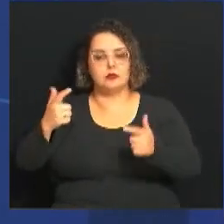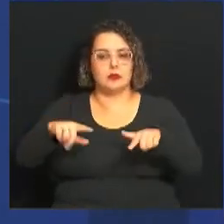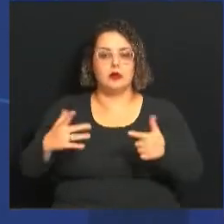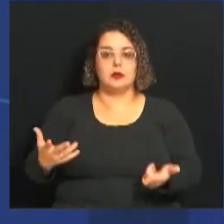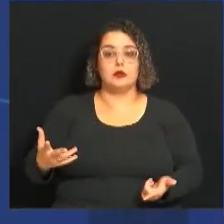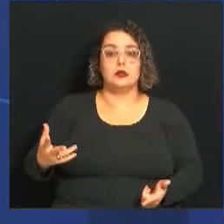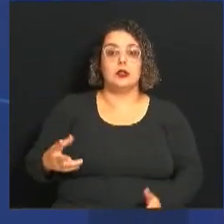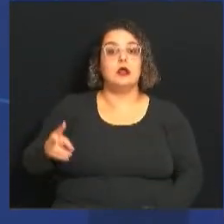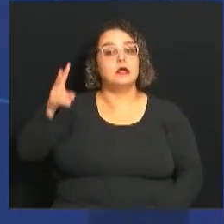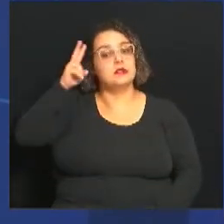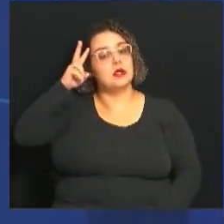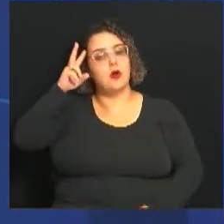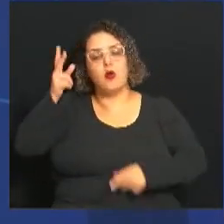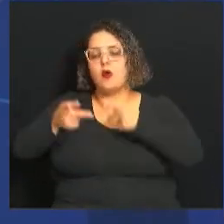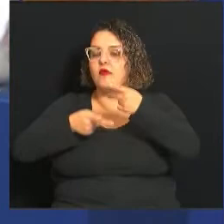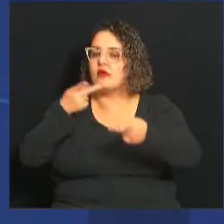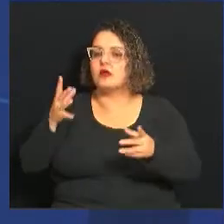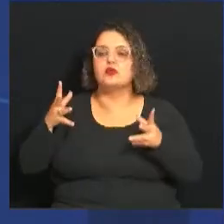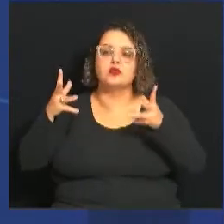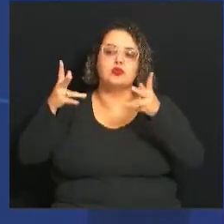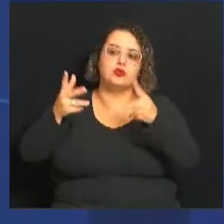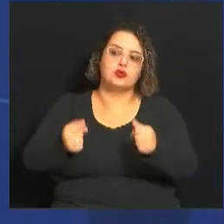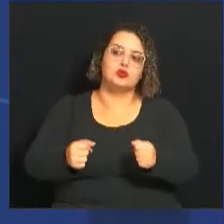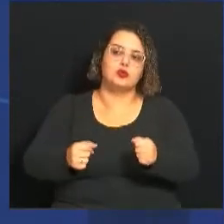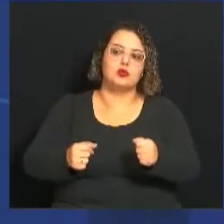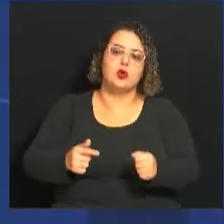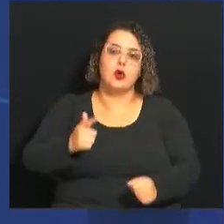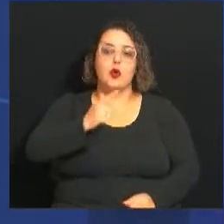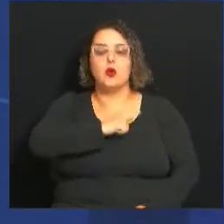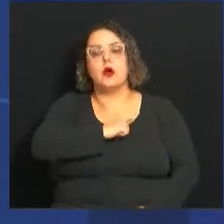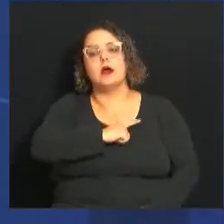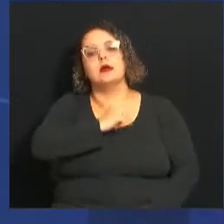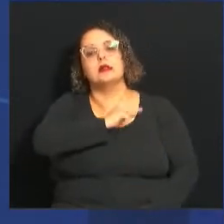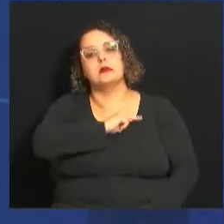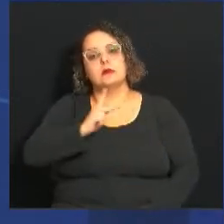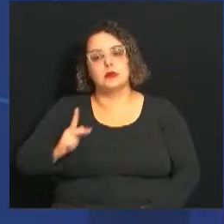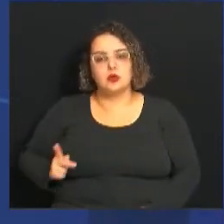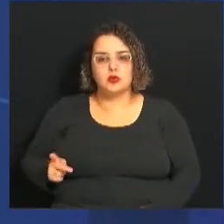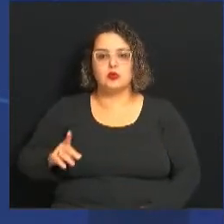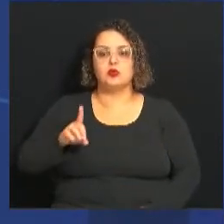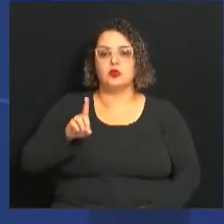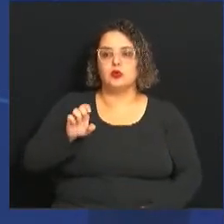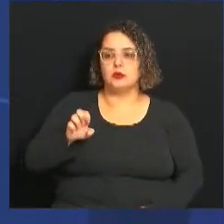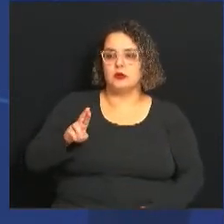conta tudo sobre este confronto entre Guarani e Ponte Preta no derby de número